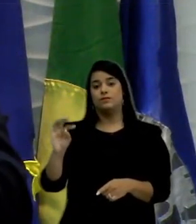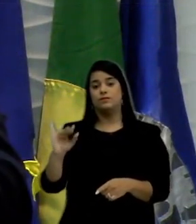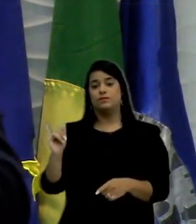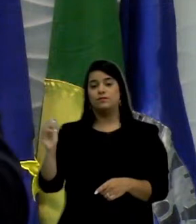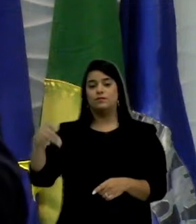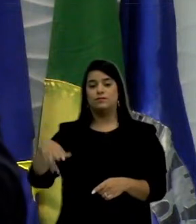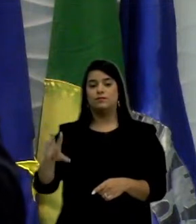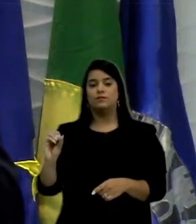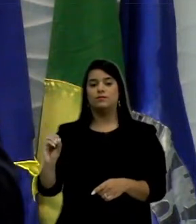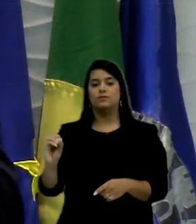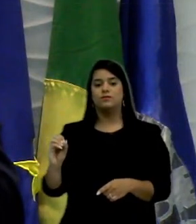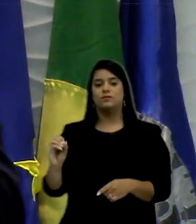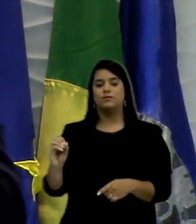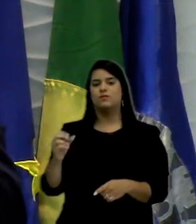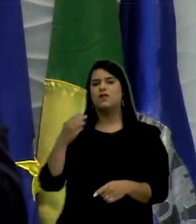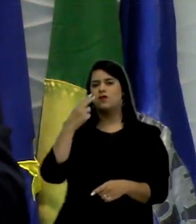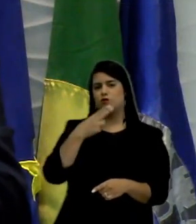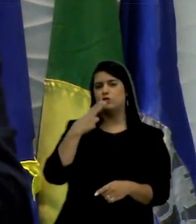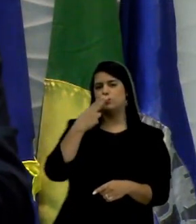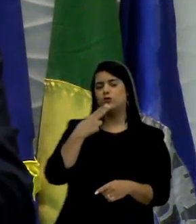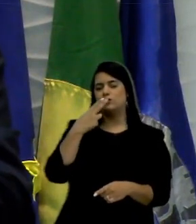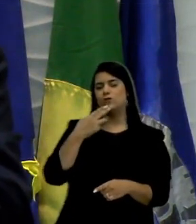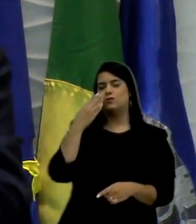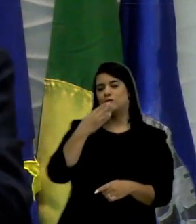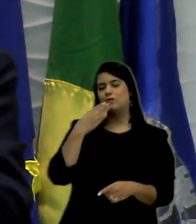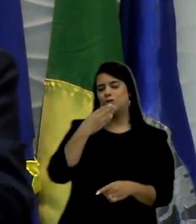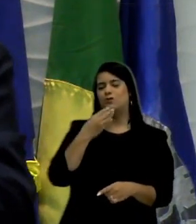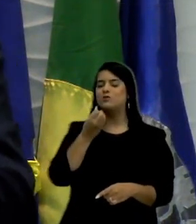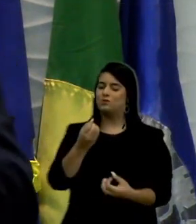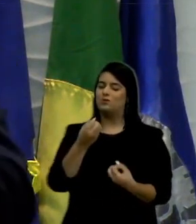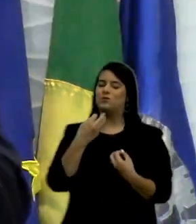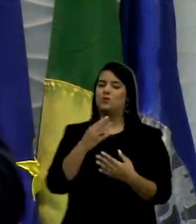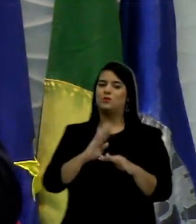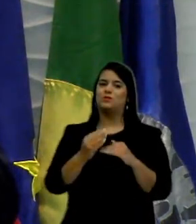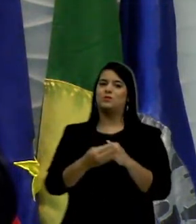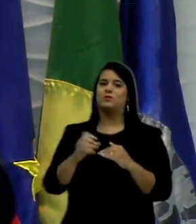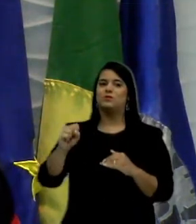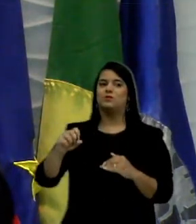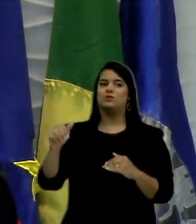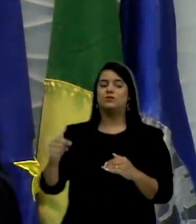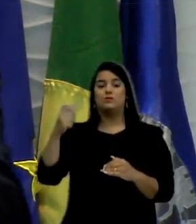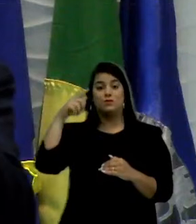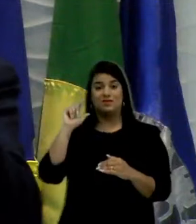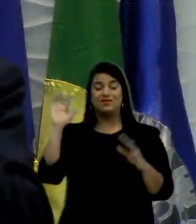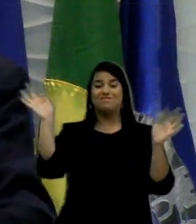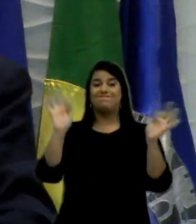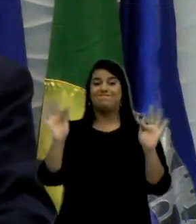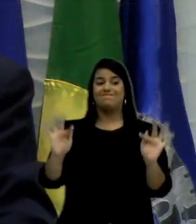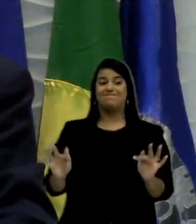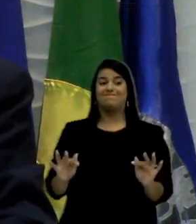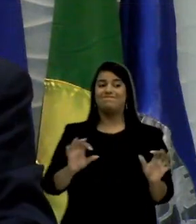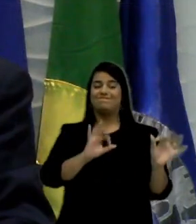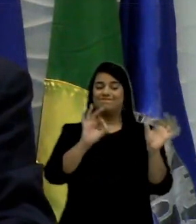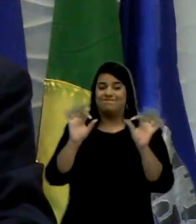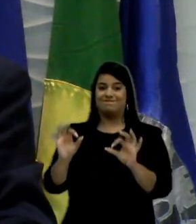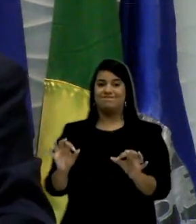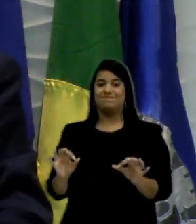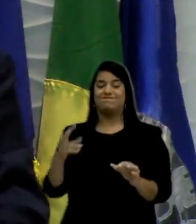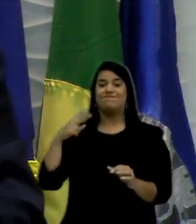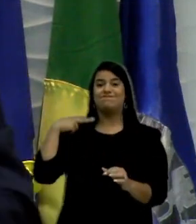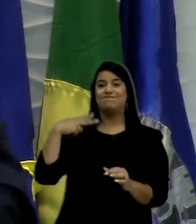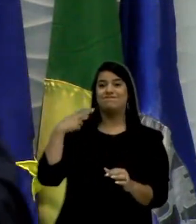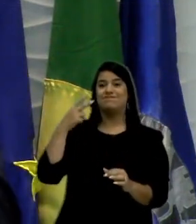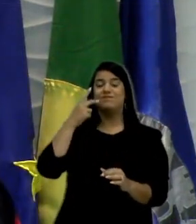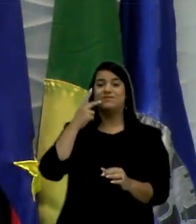muito bom, né? Né, Cristiano? Lá no Santa Afonso. E ontem tive a felicidade de acompanhar o vereador Evânio